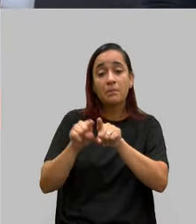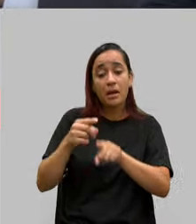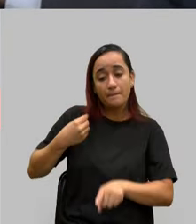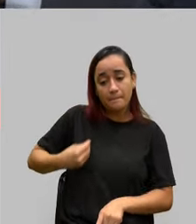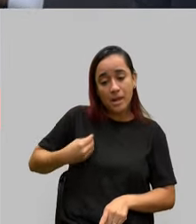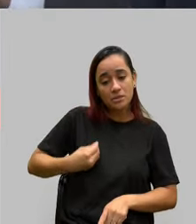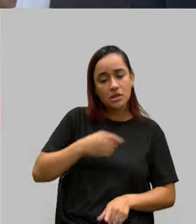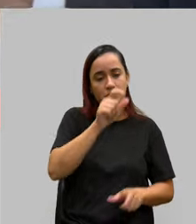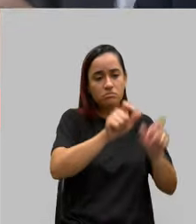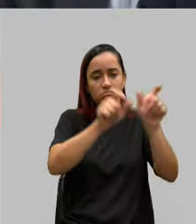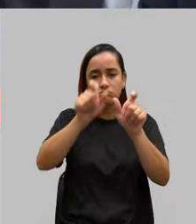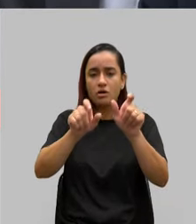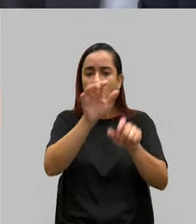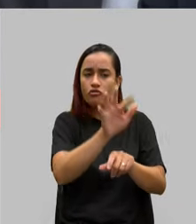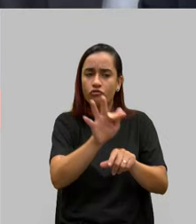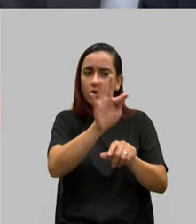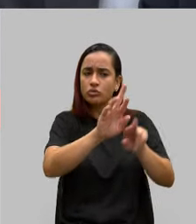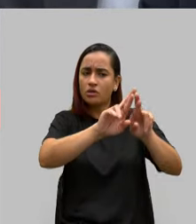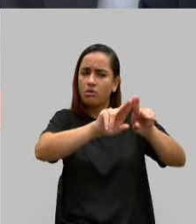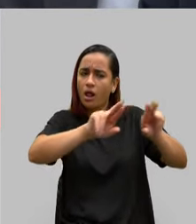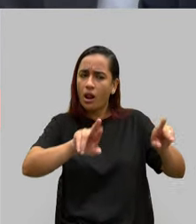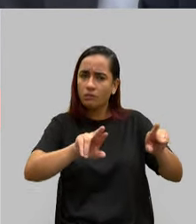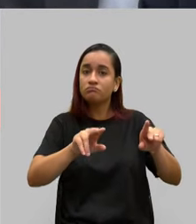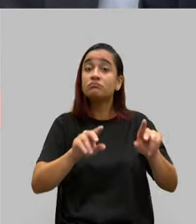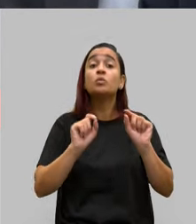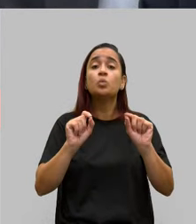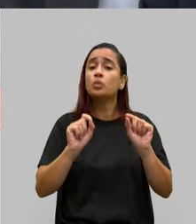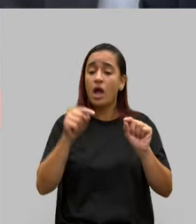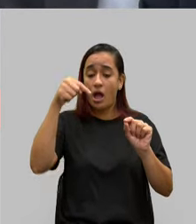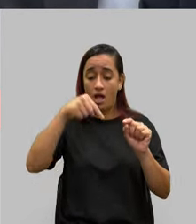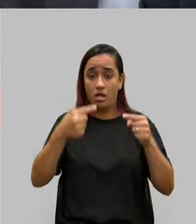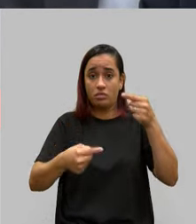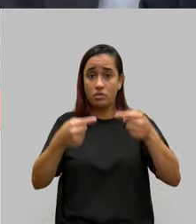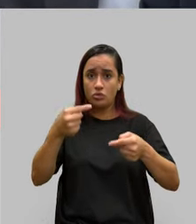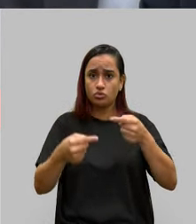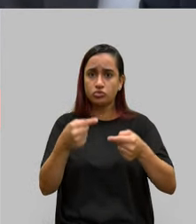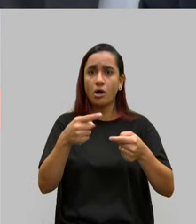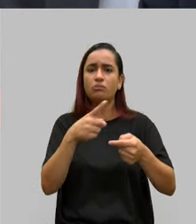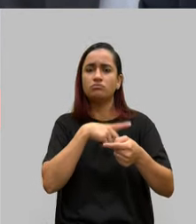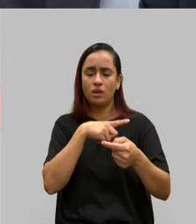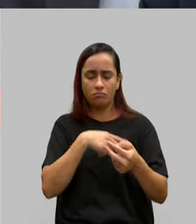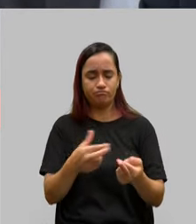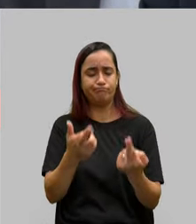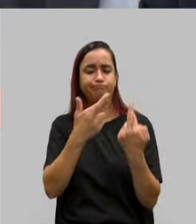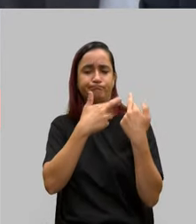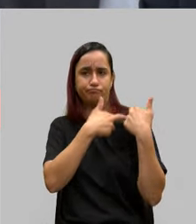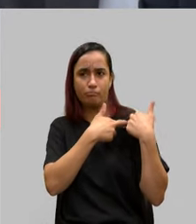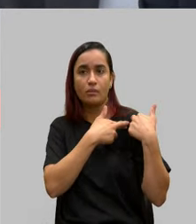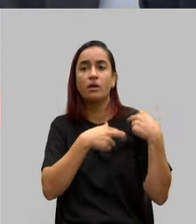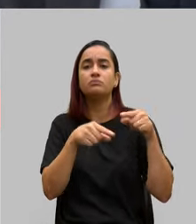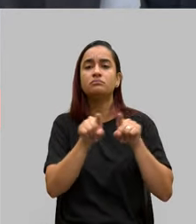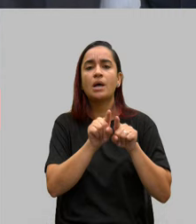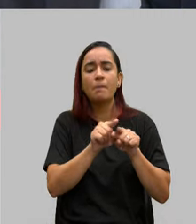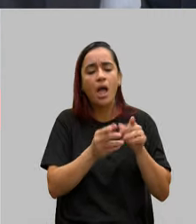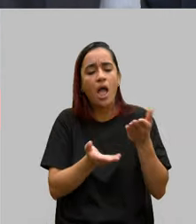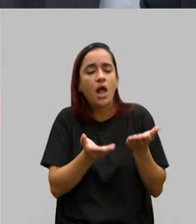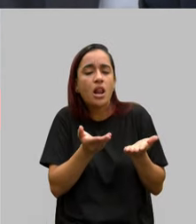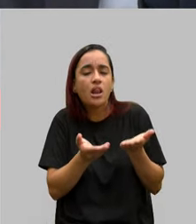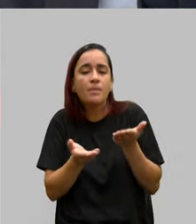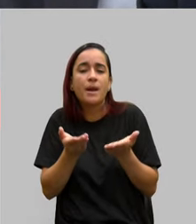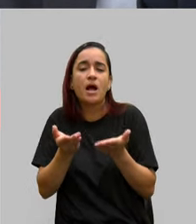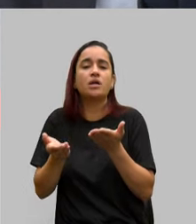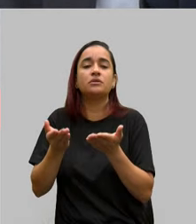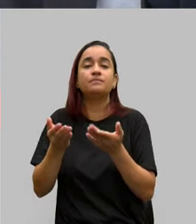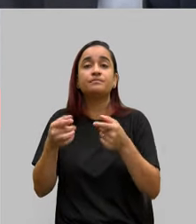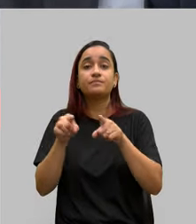para que a discussão seja feita né de forma de forma responsável de forma equilibrada e como Desembargador